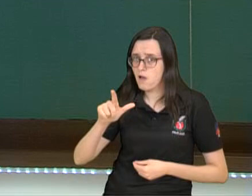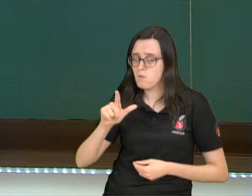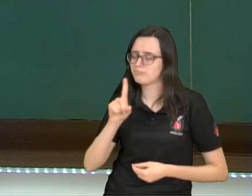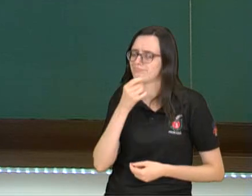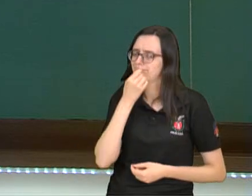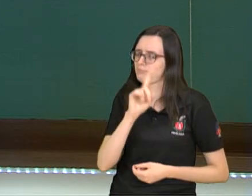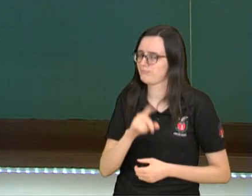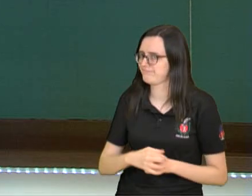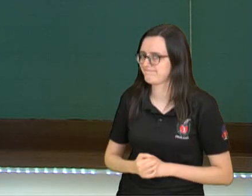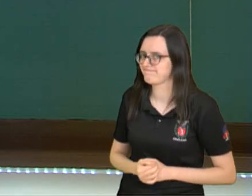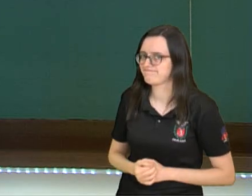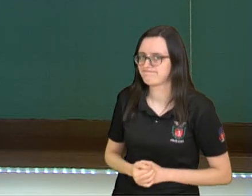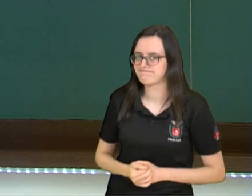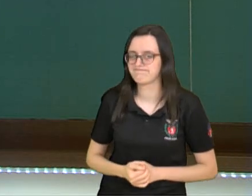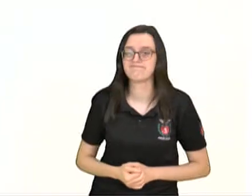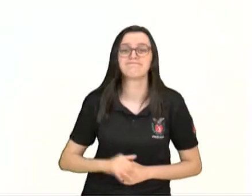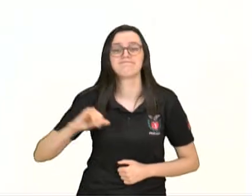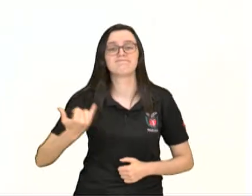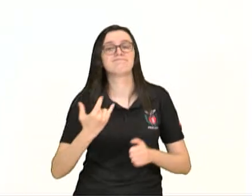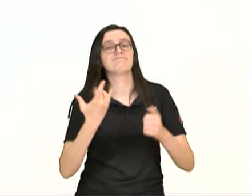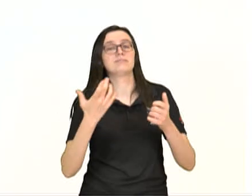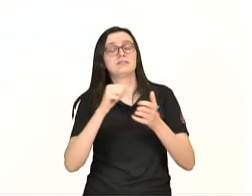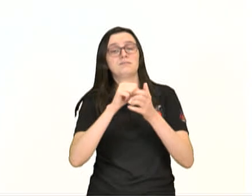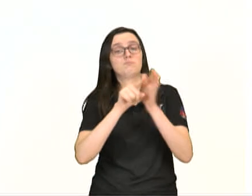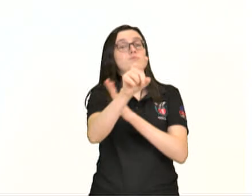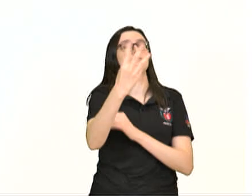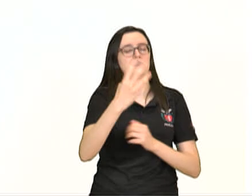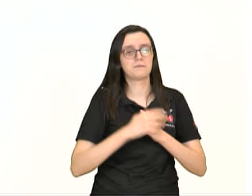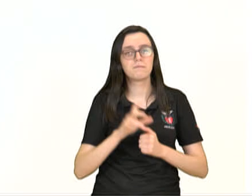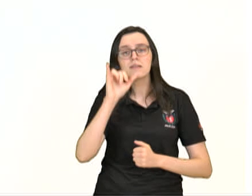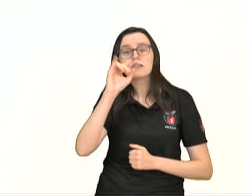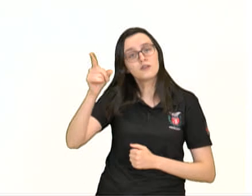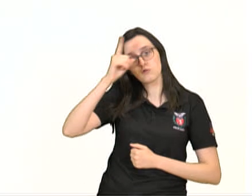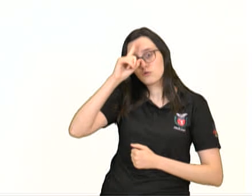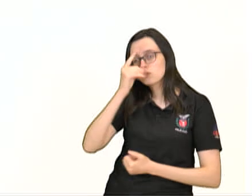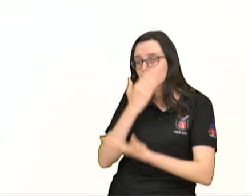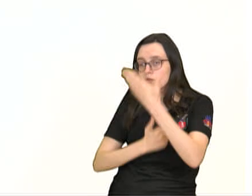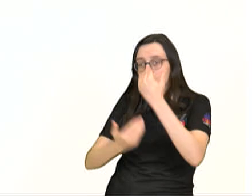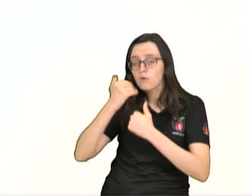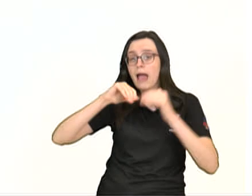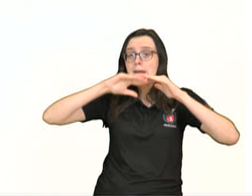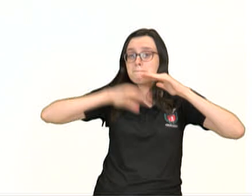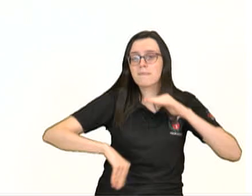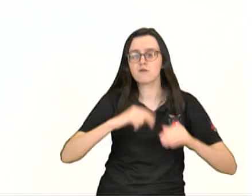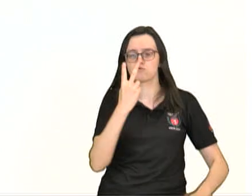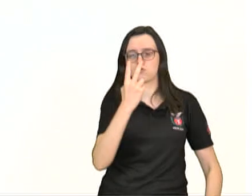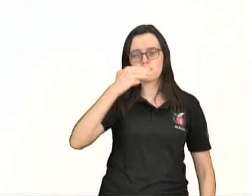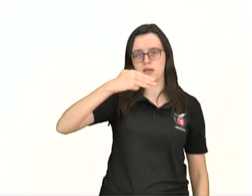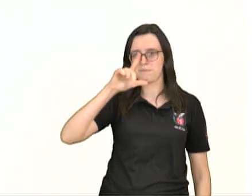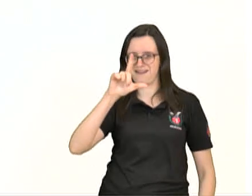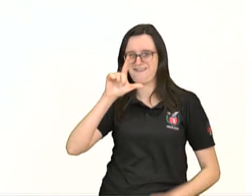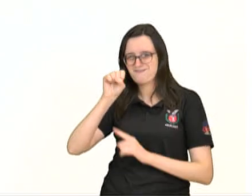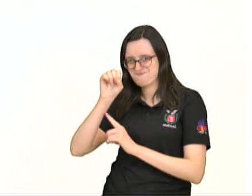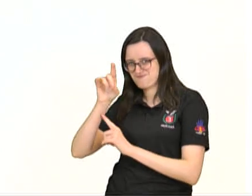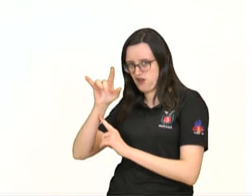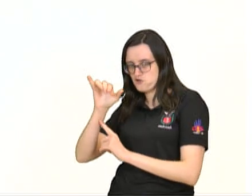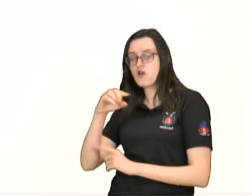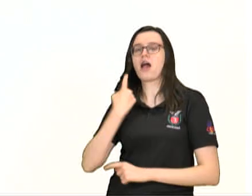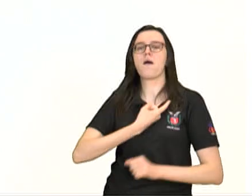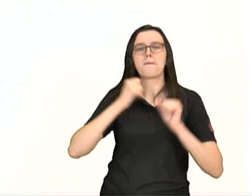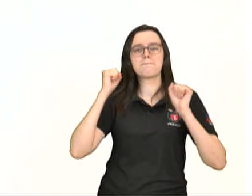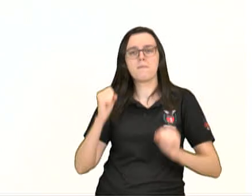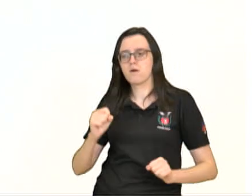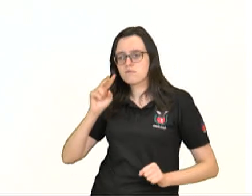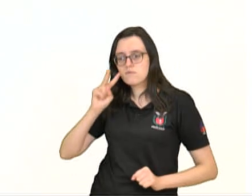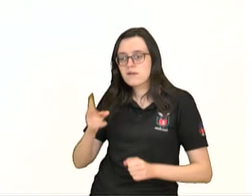bem, tá bom? 3 para você. Se a ingestão diária é de menos de 2 miligramas de sódio, o que a gente pode encontrar